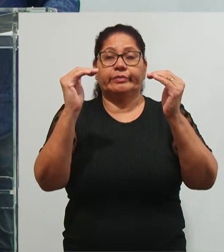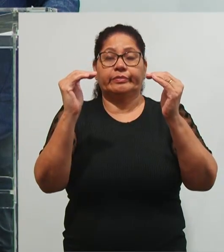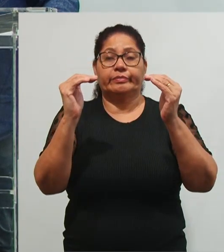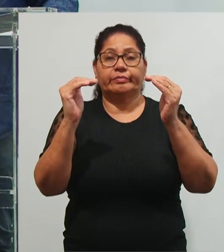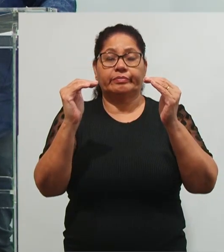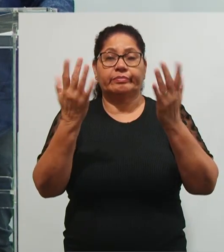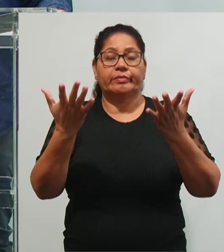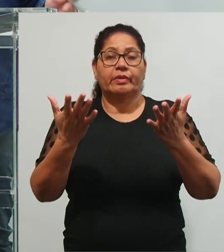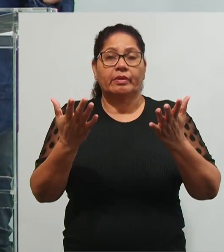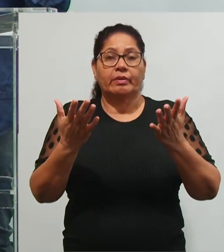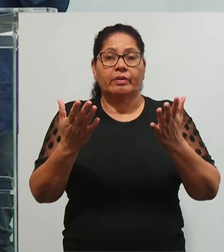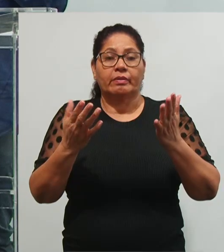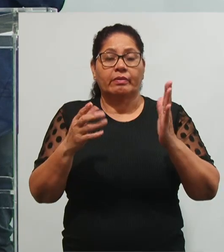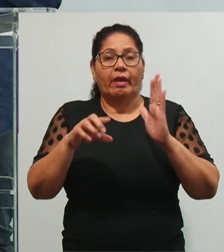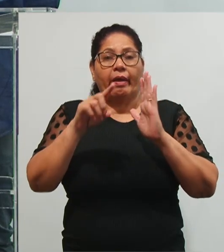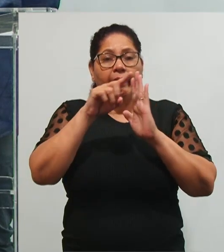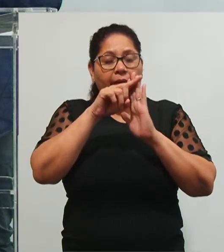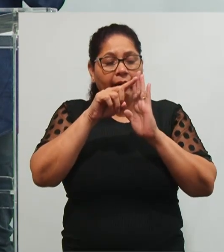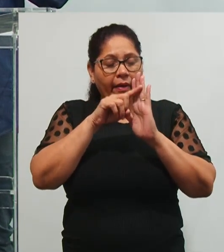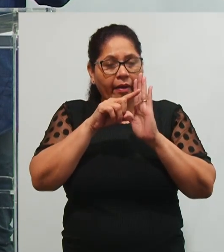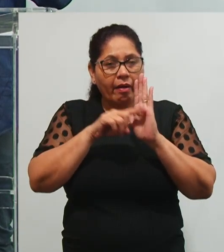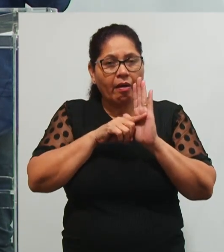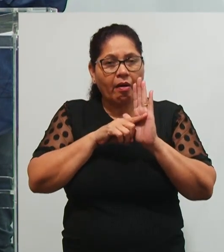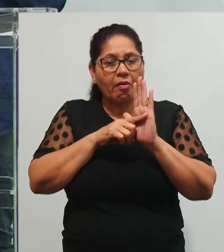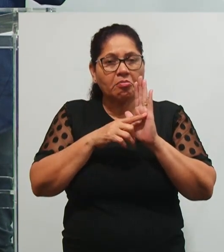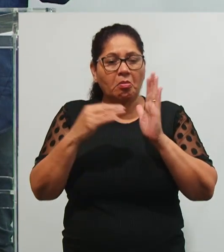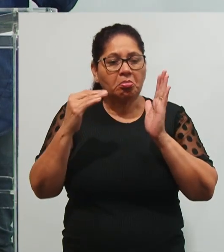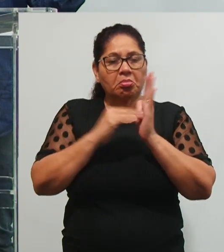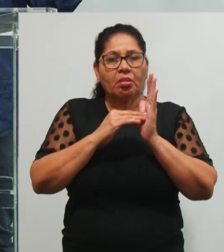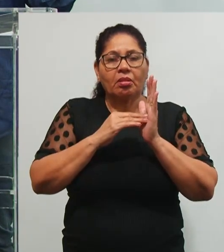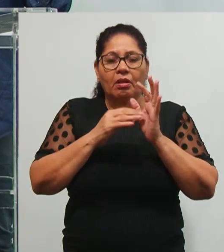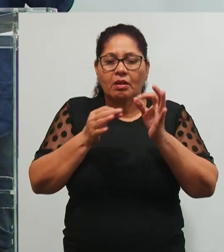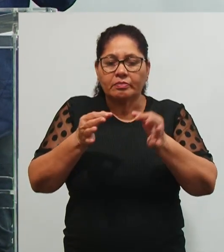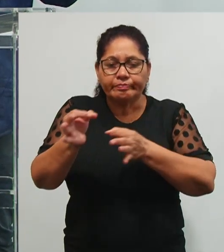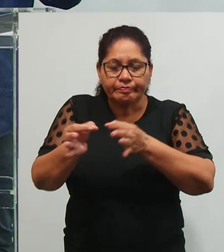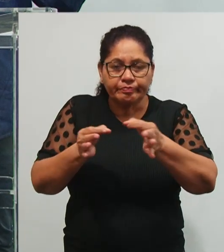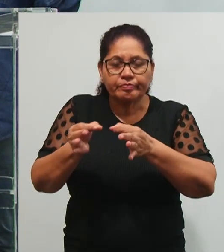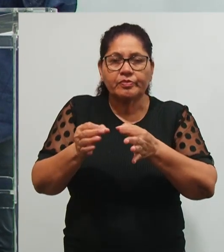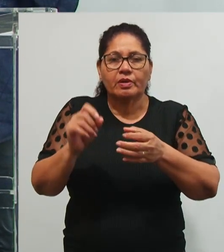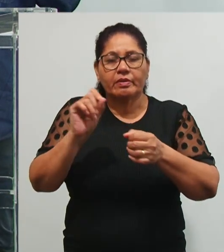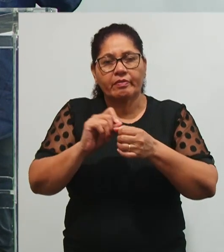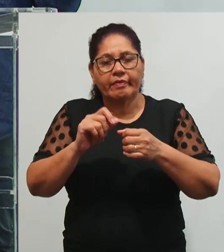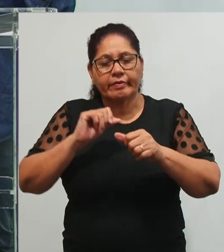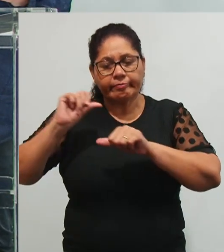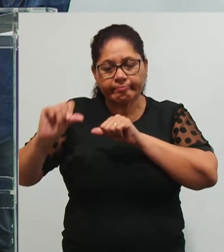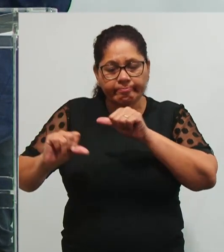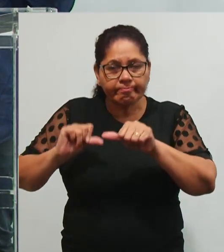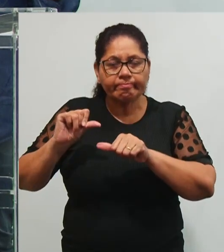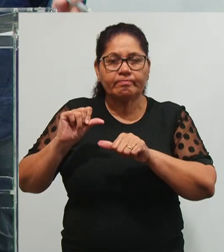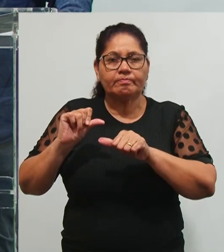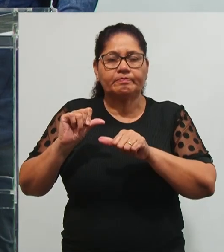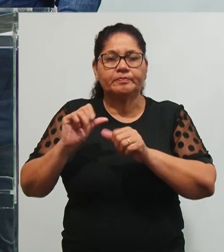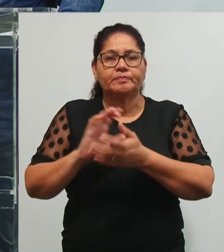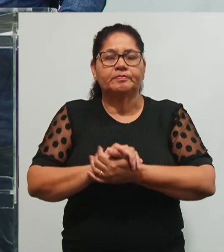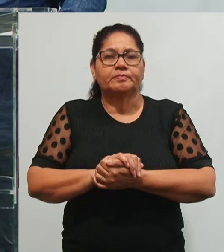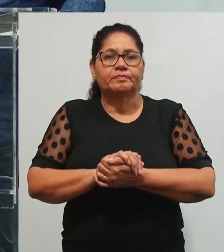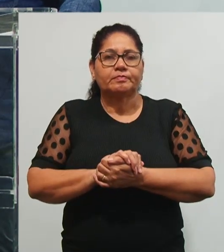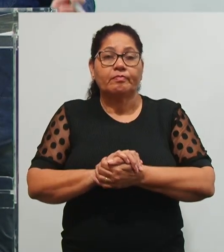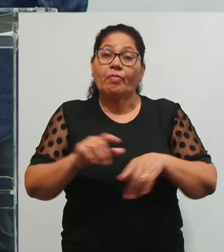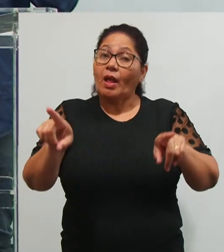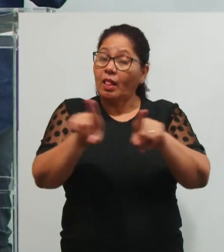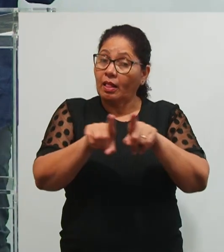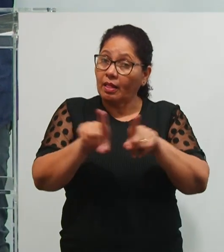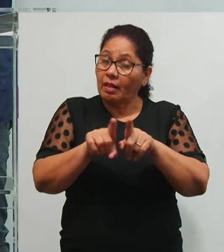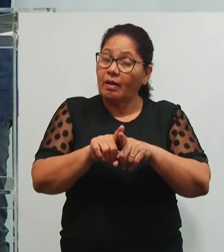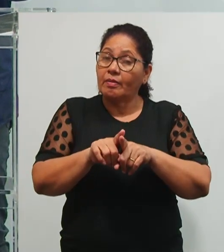respeitar um determinado cronograma ou tempo de elaboração, de execução, de avaliação,